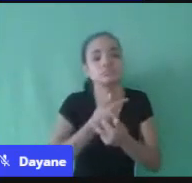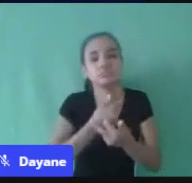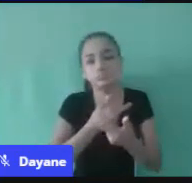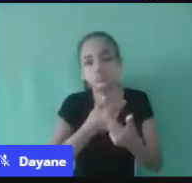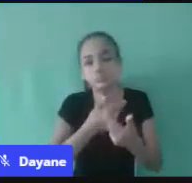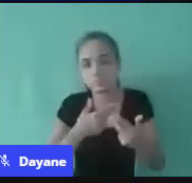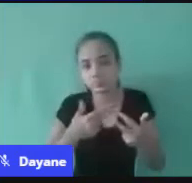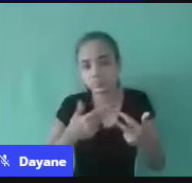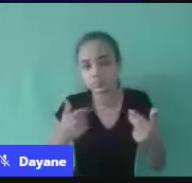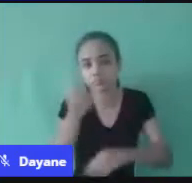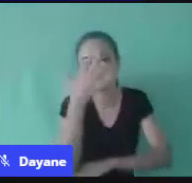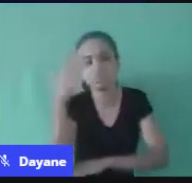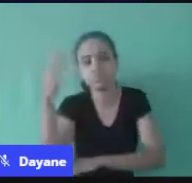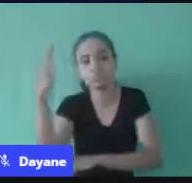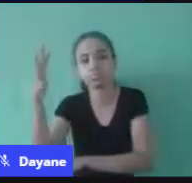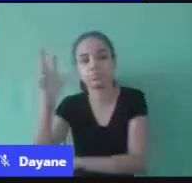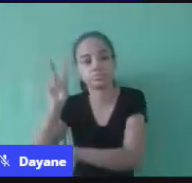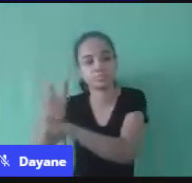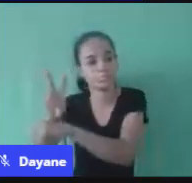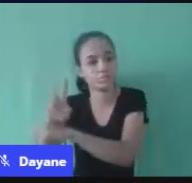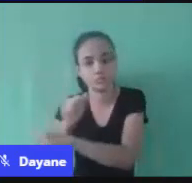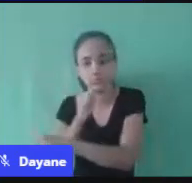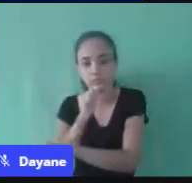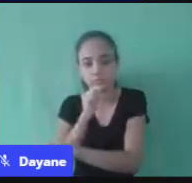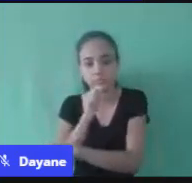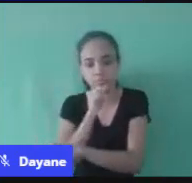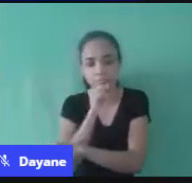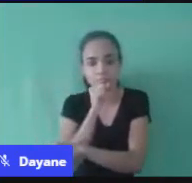preservadas ainda. Vamos.